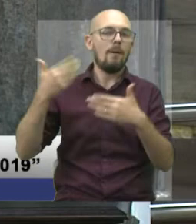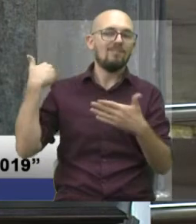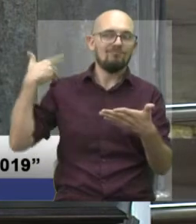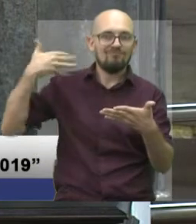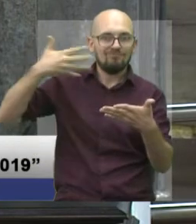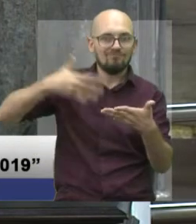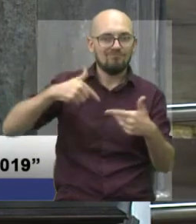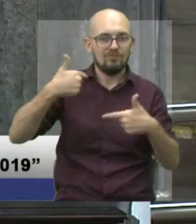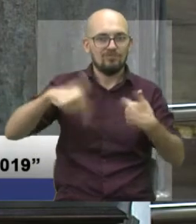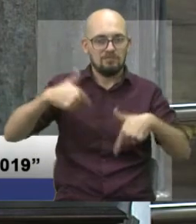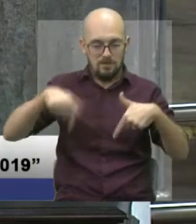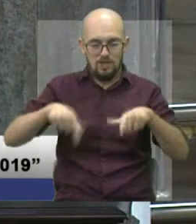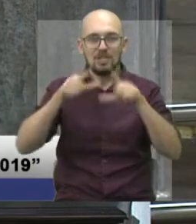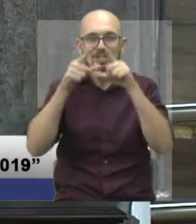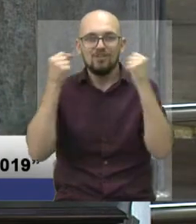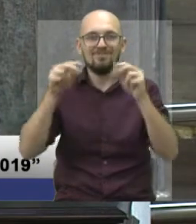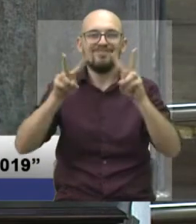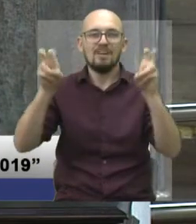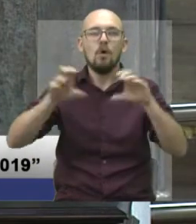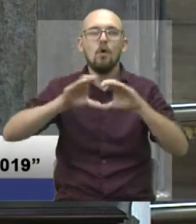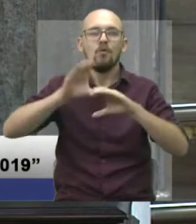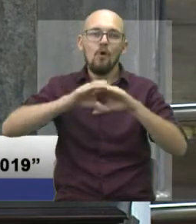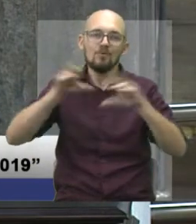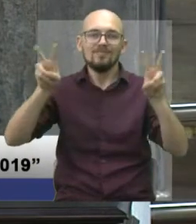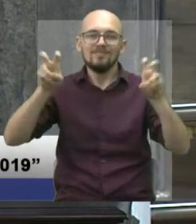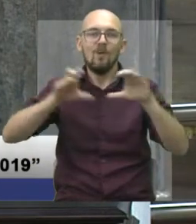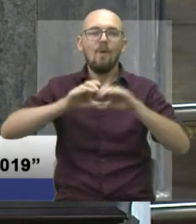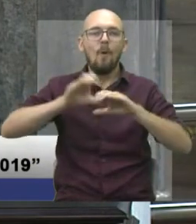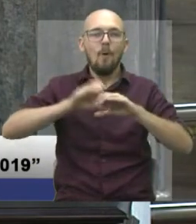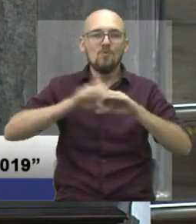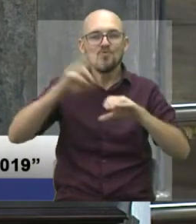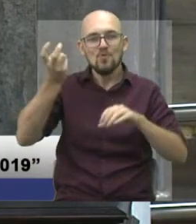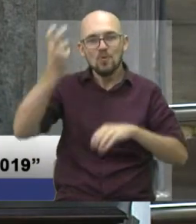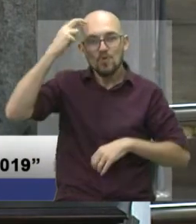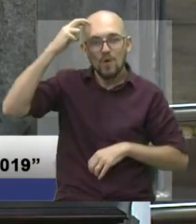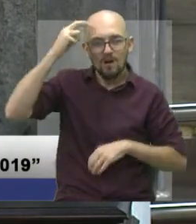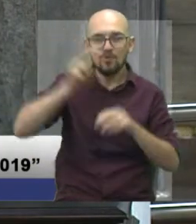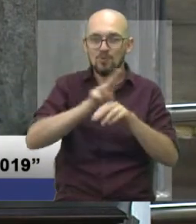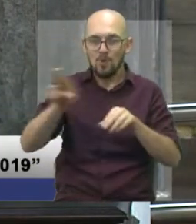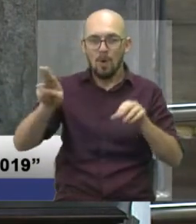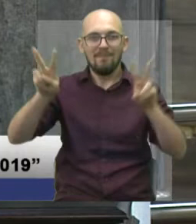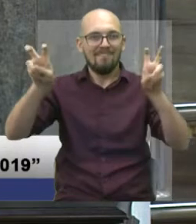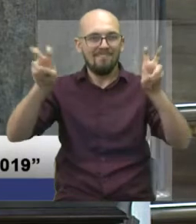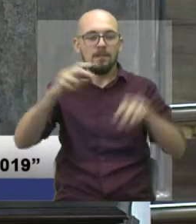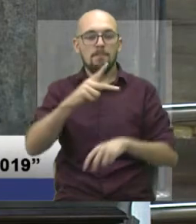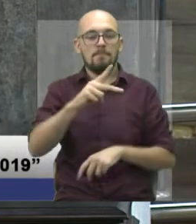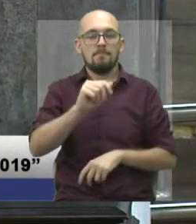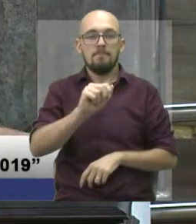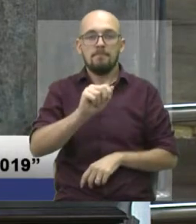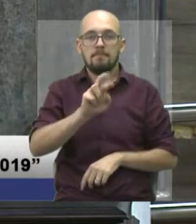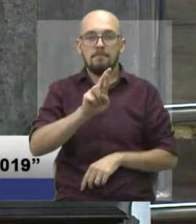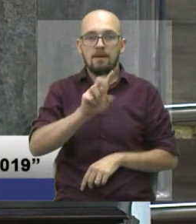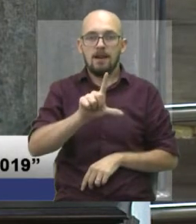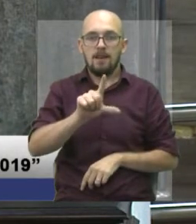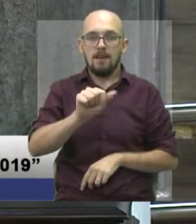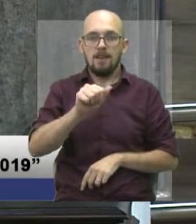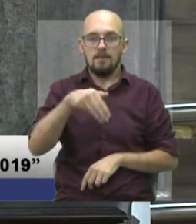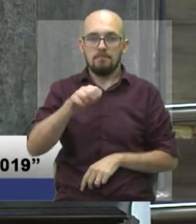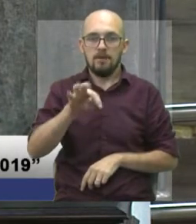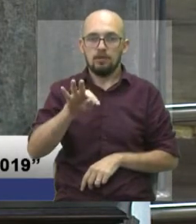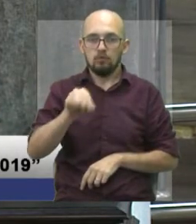na cidade de Jaú, com o concurso cultural denominado Parlamento Jovem Brasileiro. Então, primeiro eu